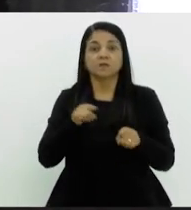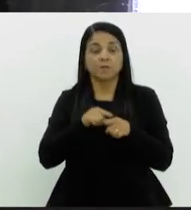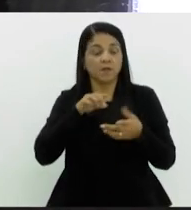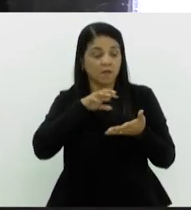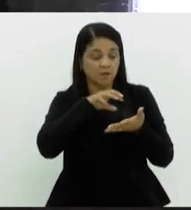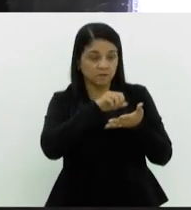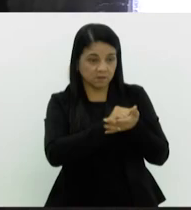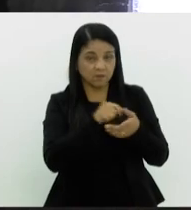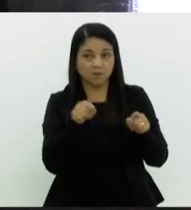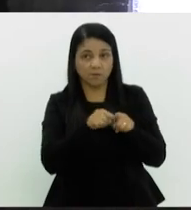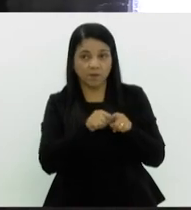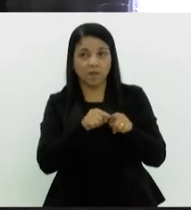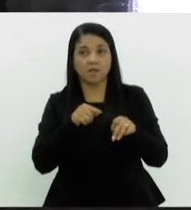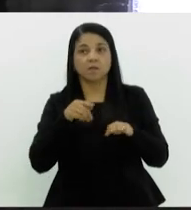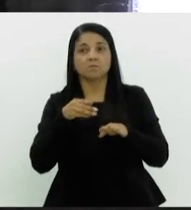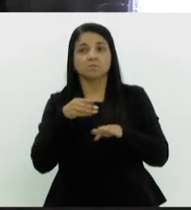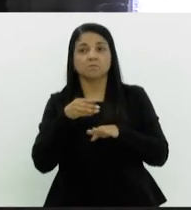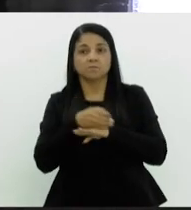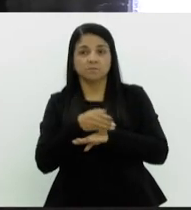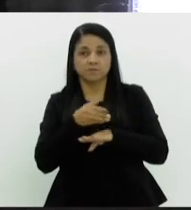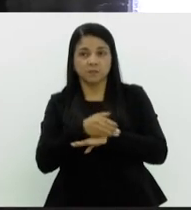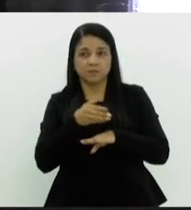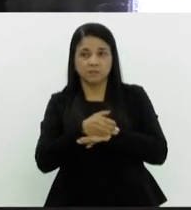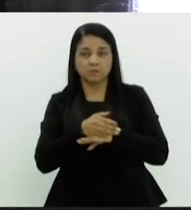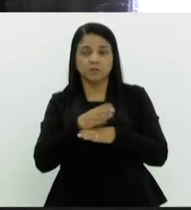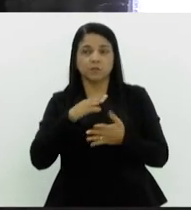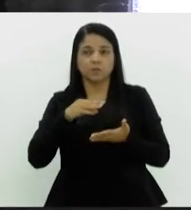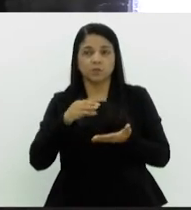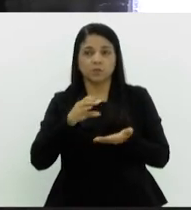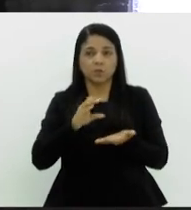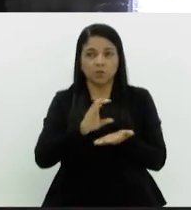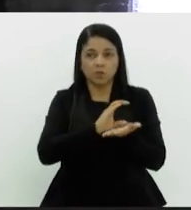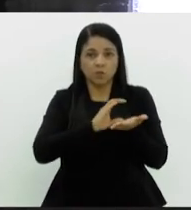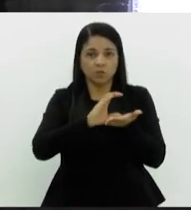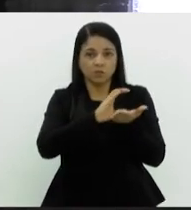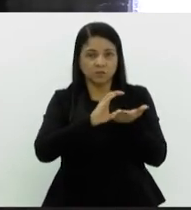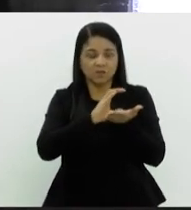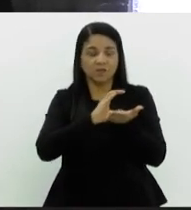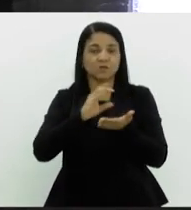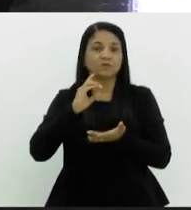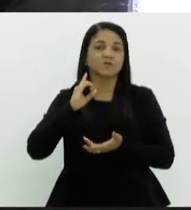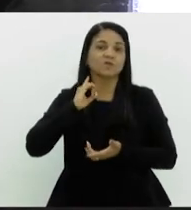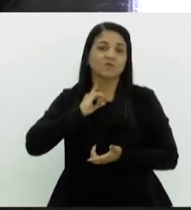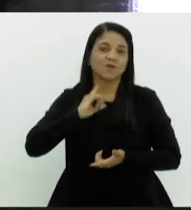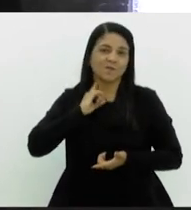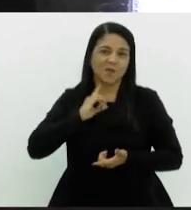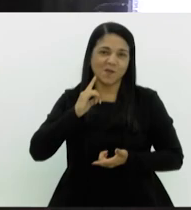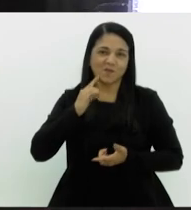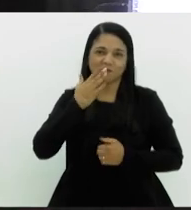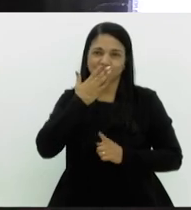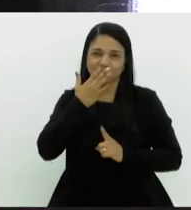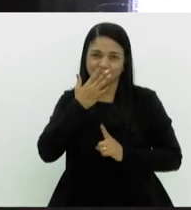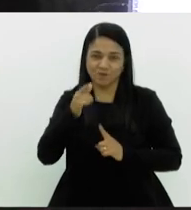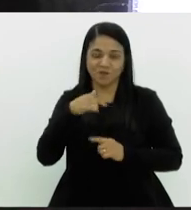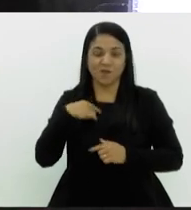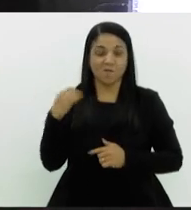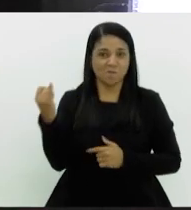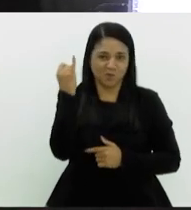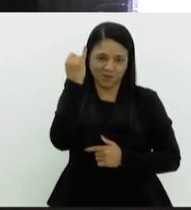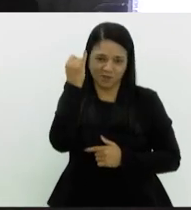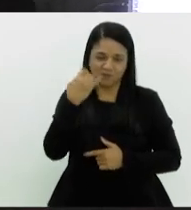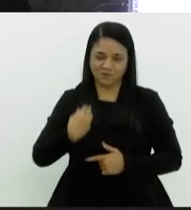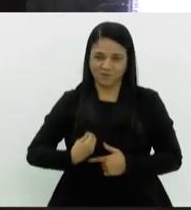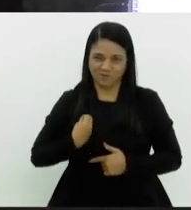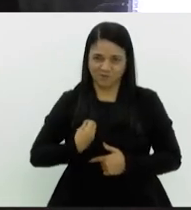que ele faz parte do Conselho do Flamengo, é mais importante. Deliberativo do Flamengo, que ele diz que é a função mais importante da vida dele.